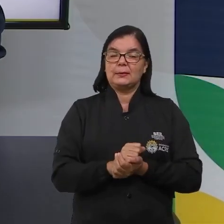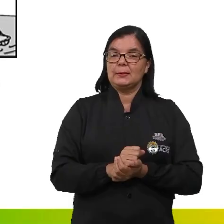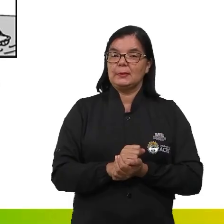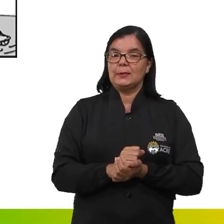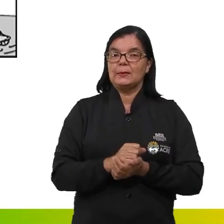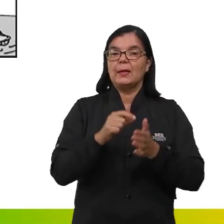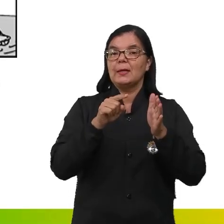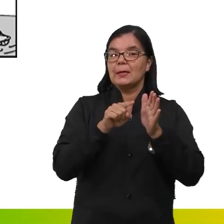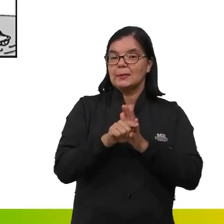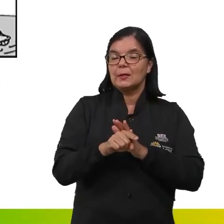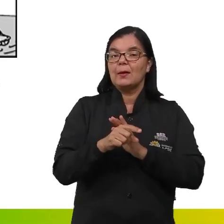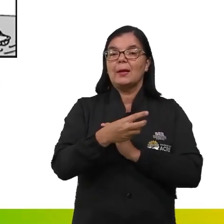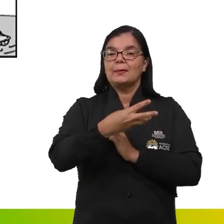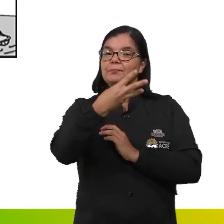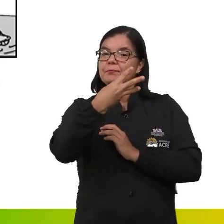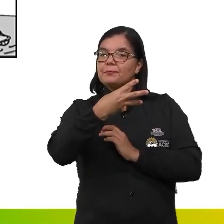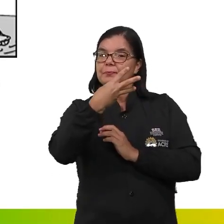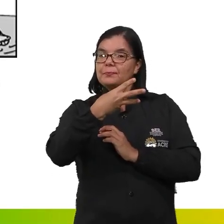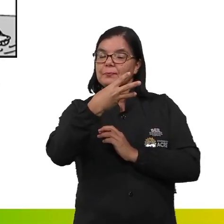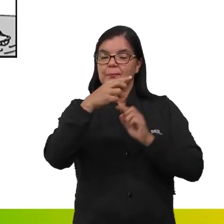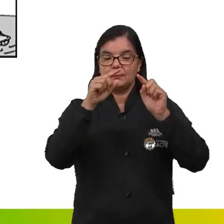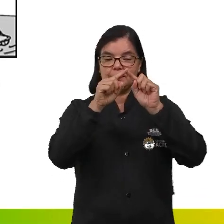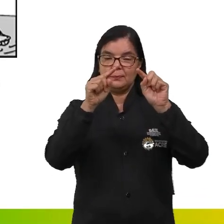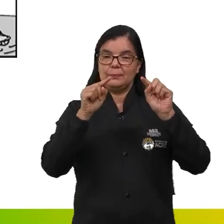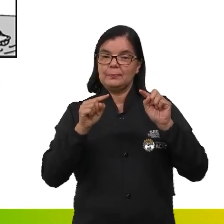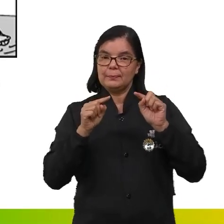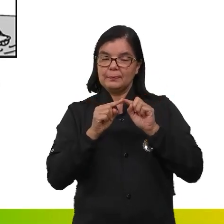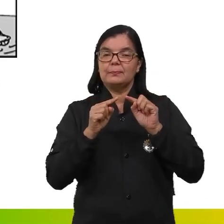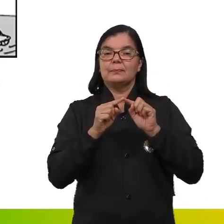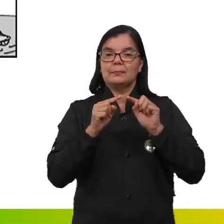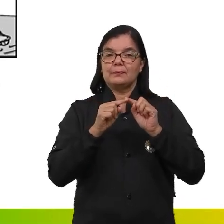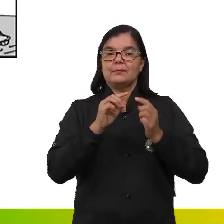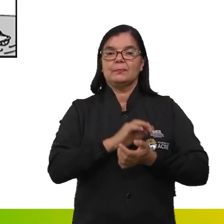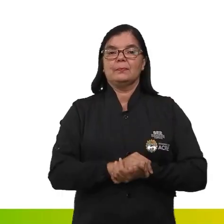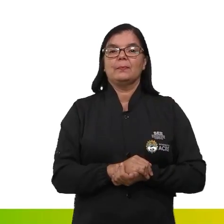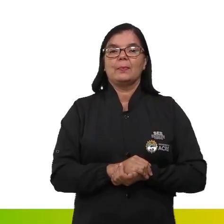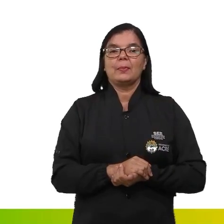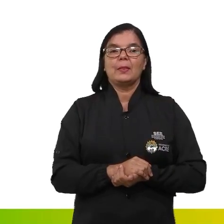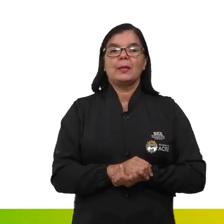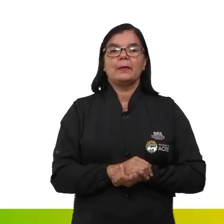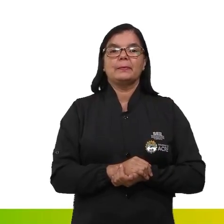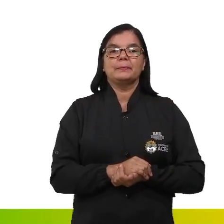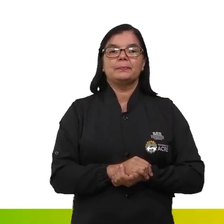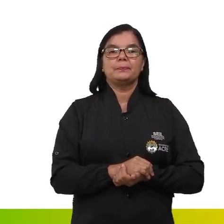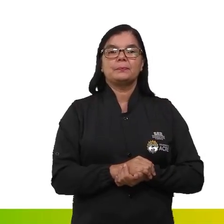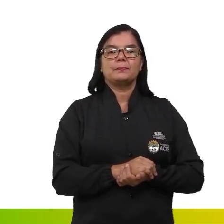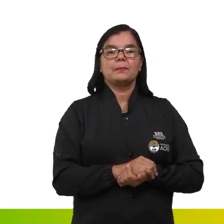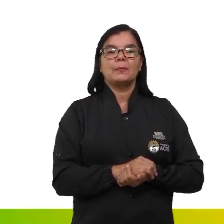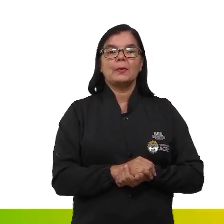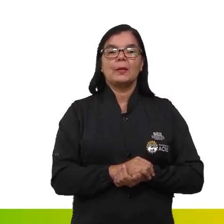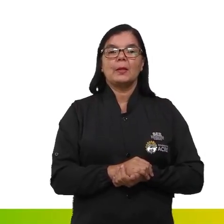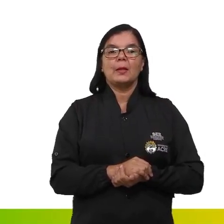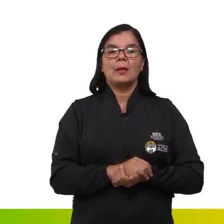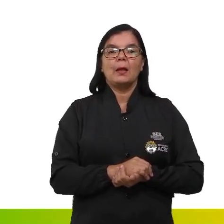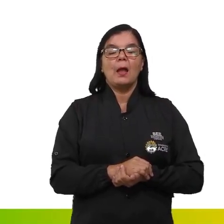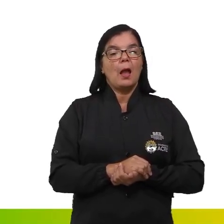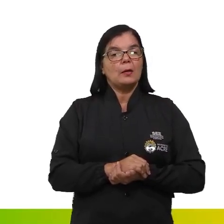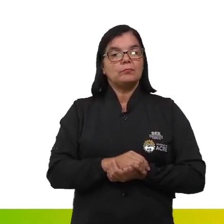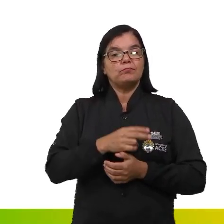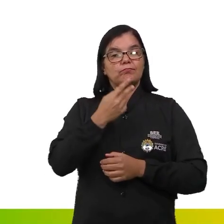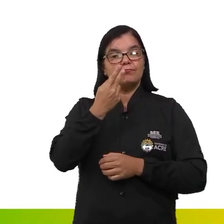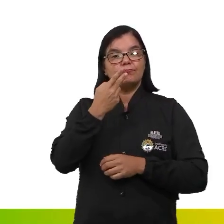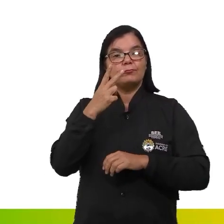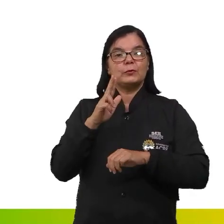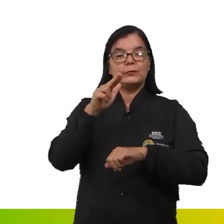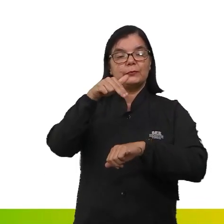nossa questão é em relação a esse terceiro quadrinho, tá, pessoal? Diz assim, a fala do personagem.